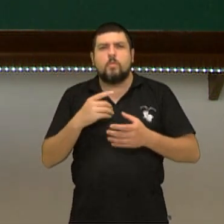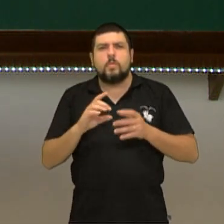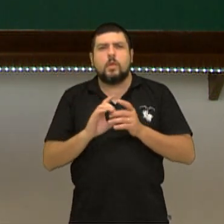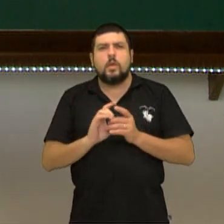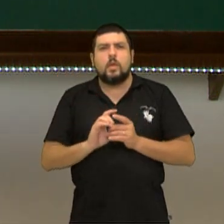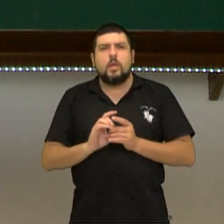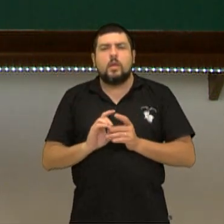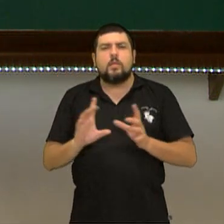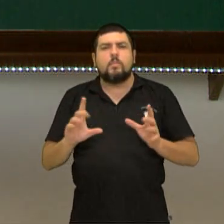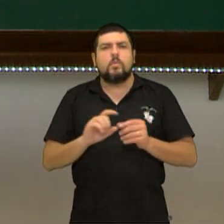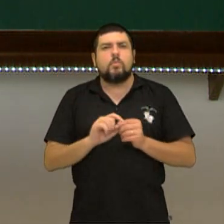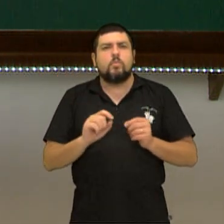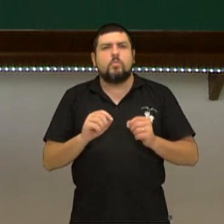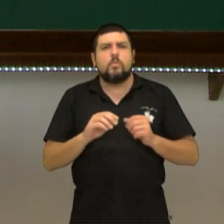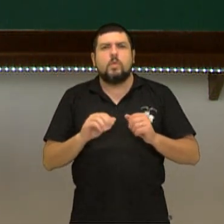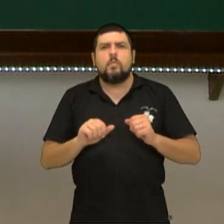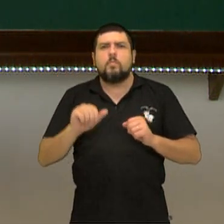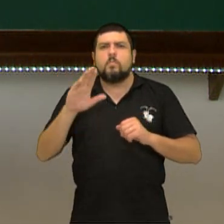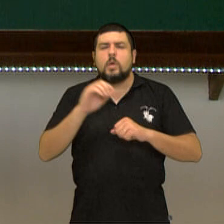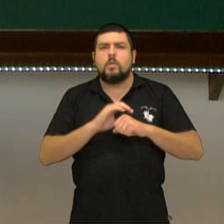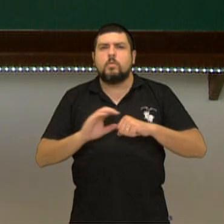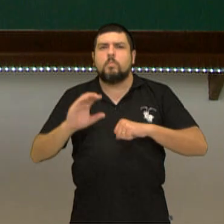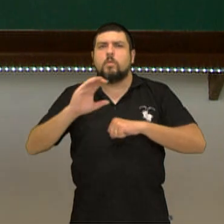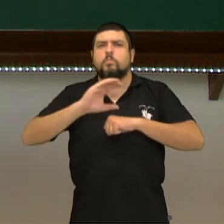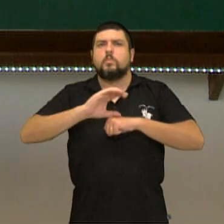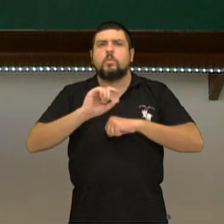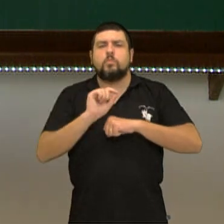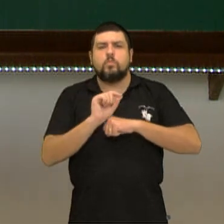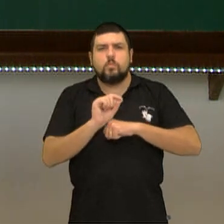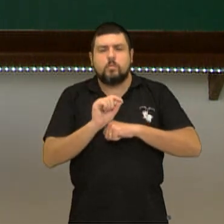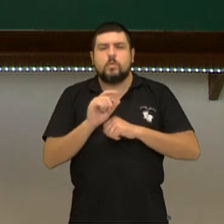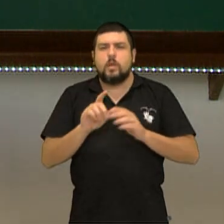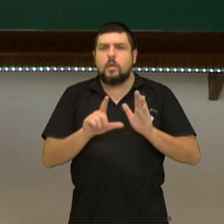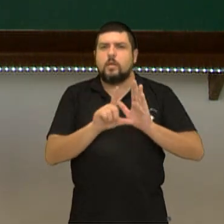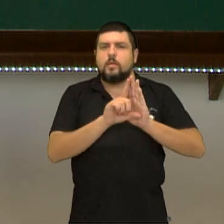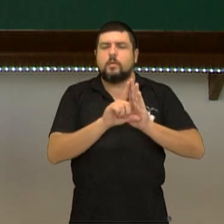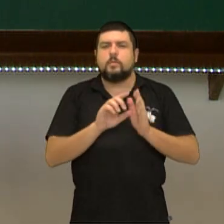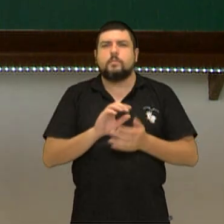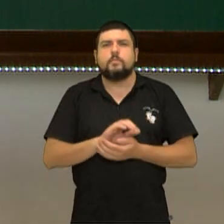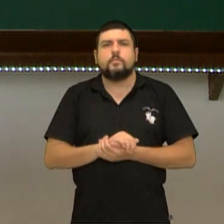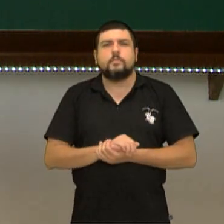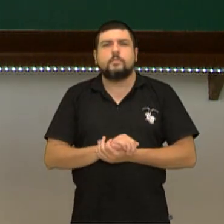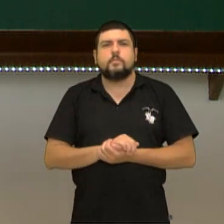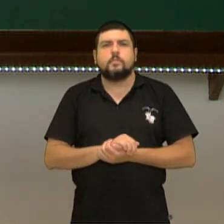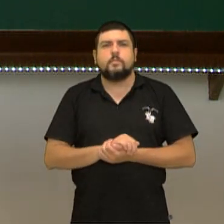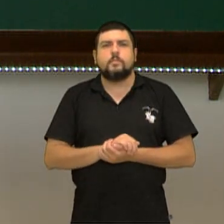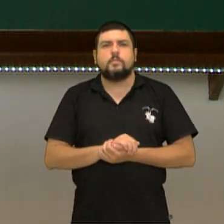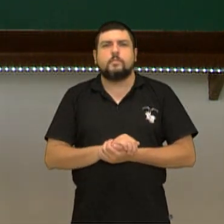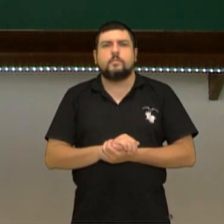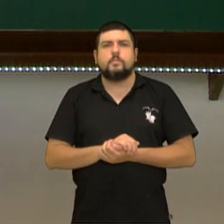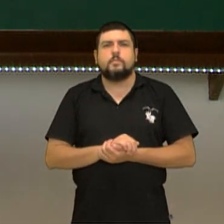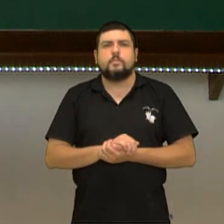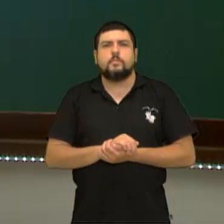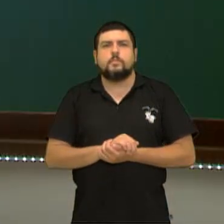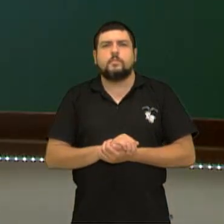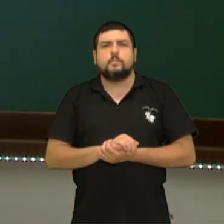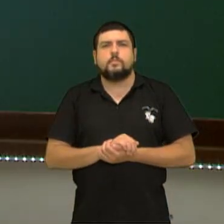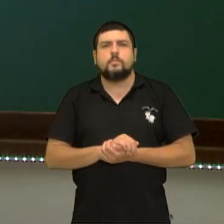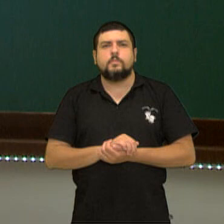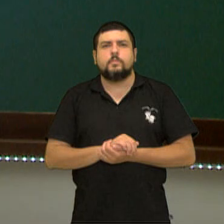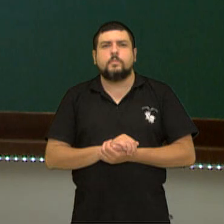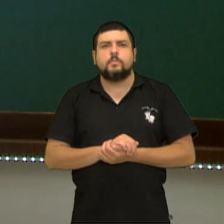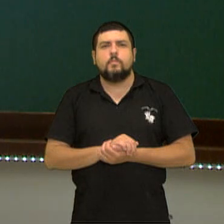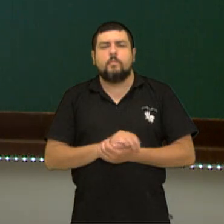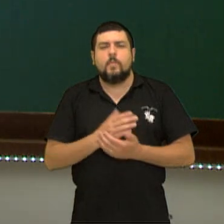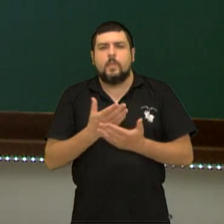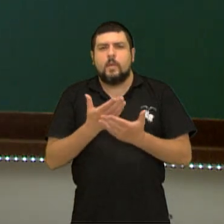maior, que vale para todos, que é a questão legal, que são as leis. Bacana? Então, turma, nessa